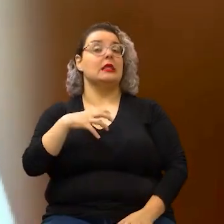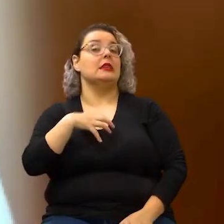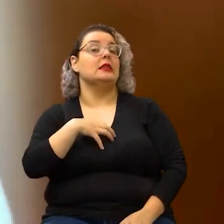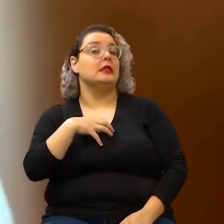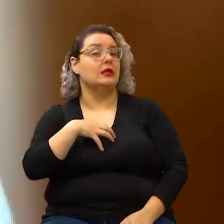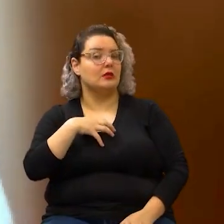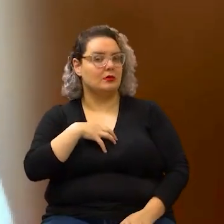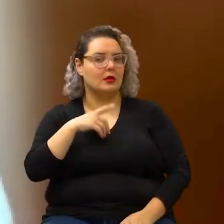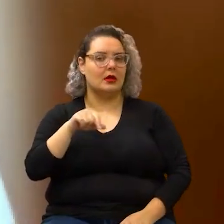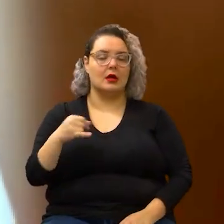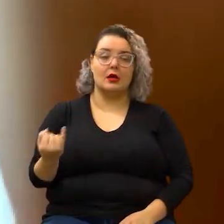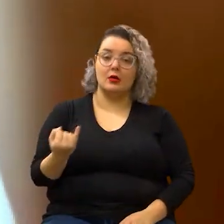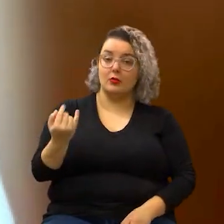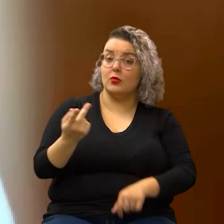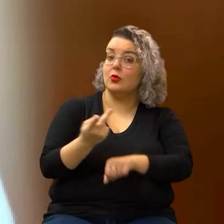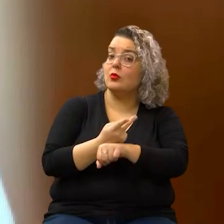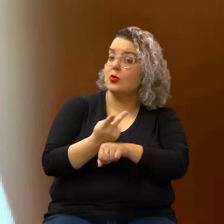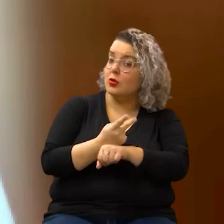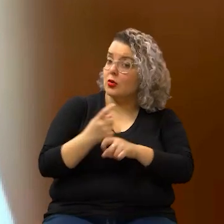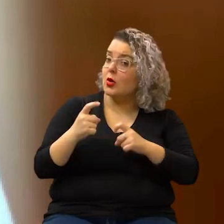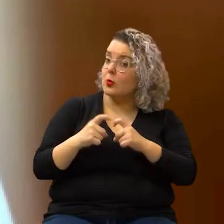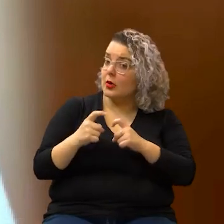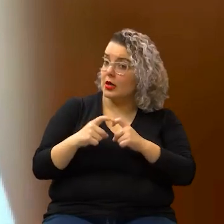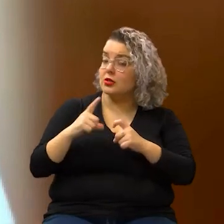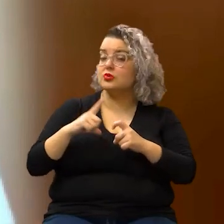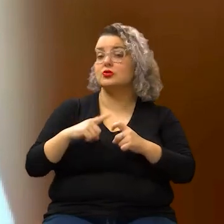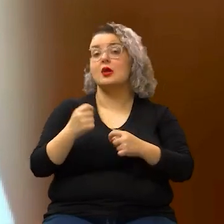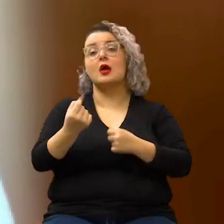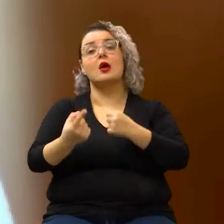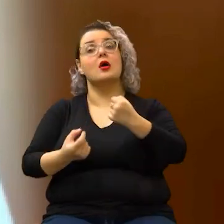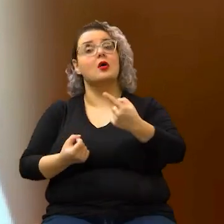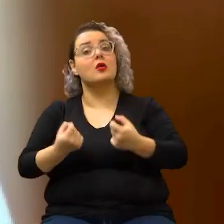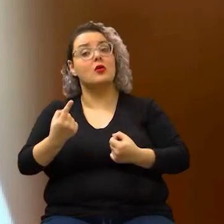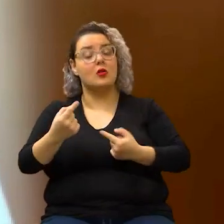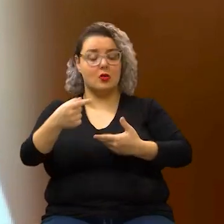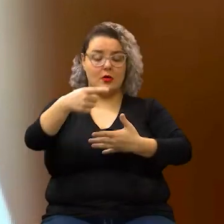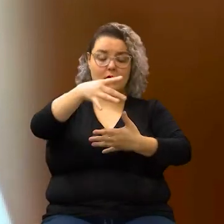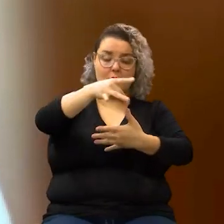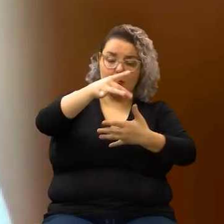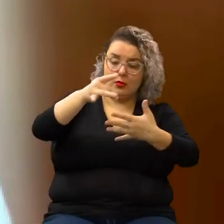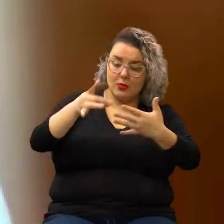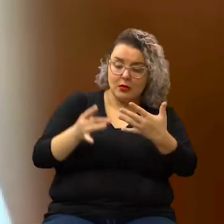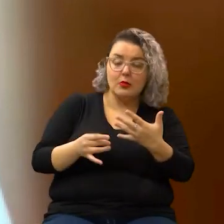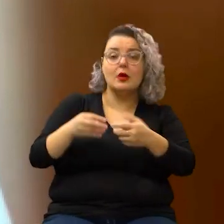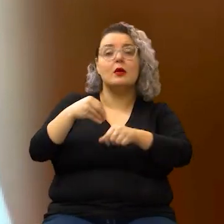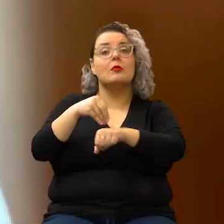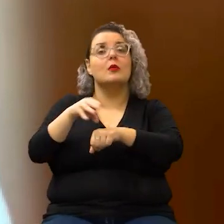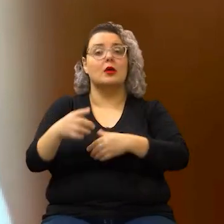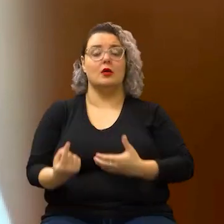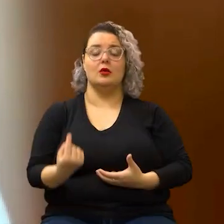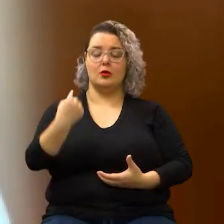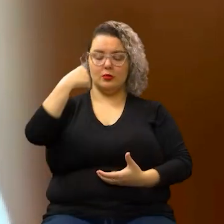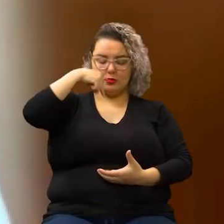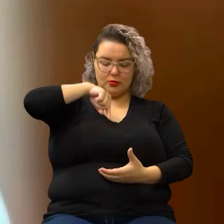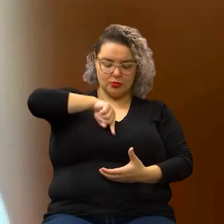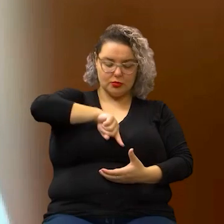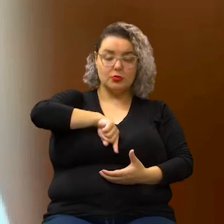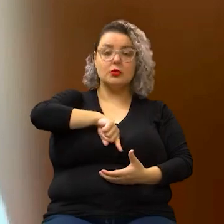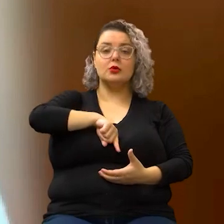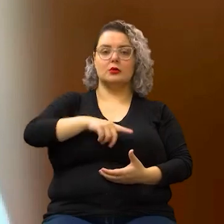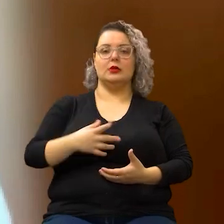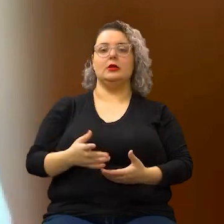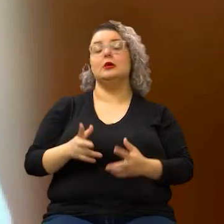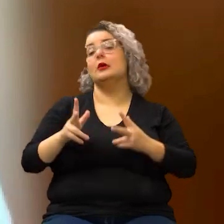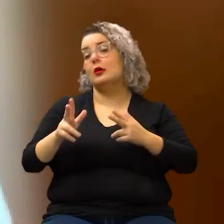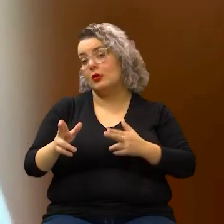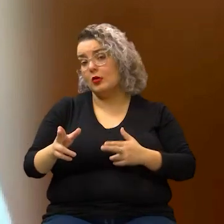Tendo sintomas, é importante procurar o médico. Existem alguns critérios para indicar a endoscopia, por